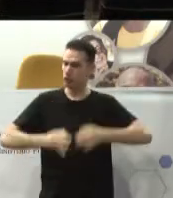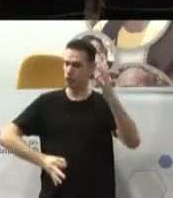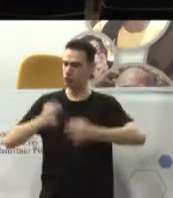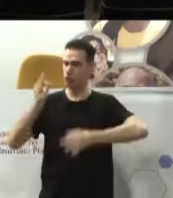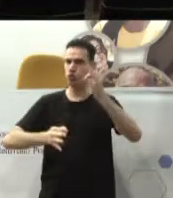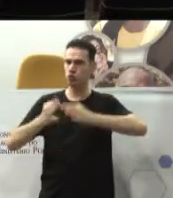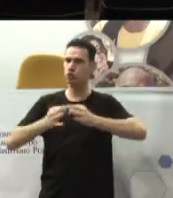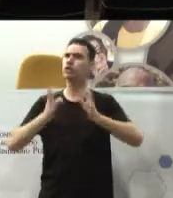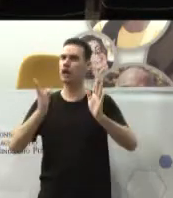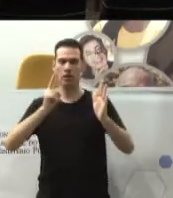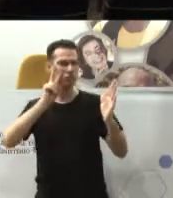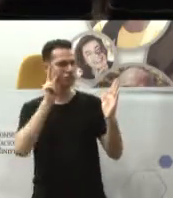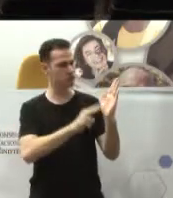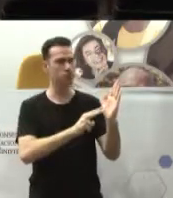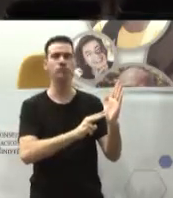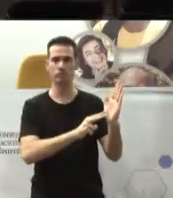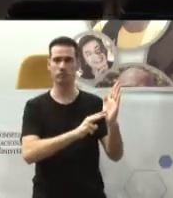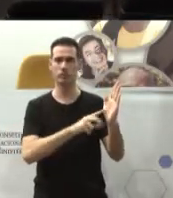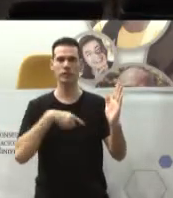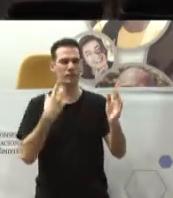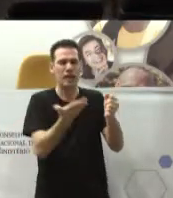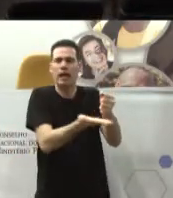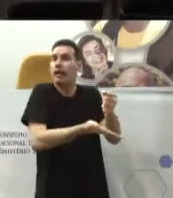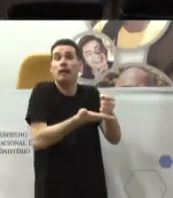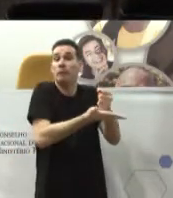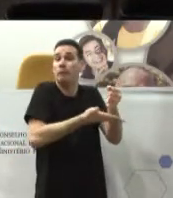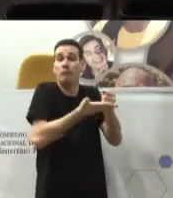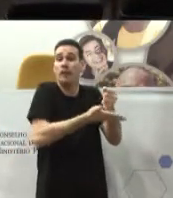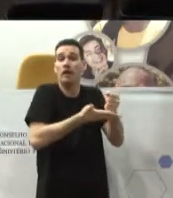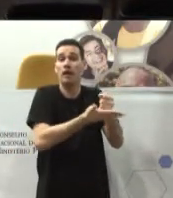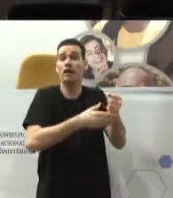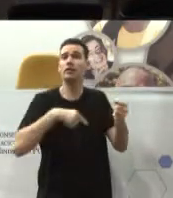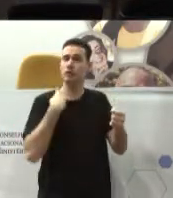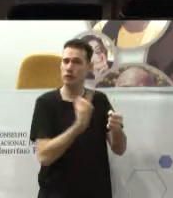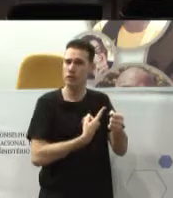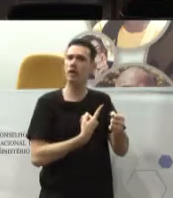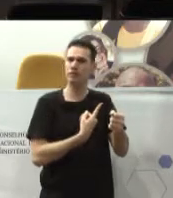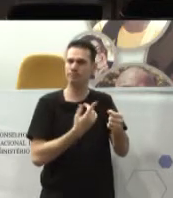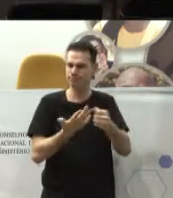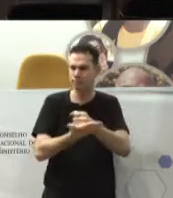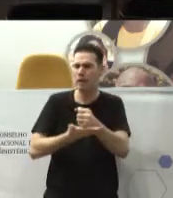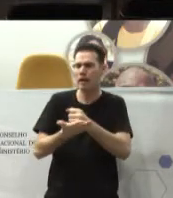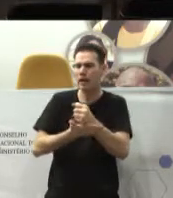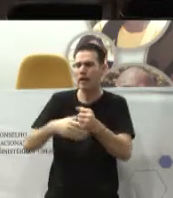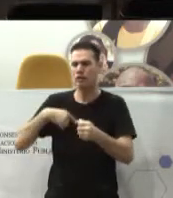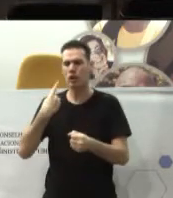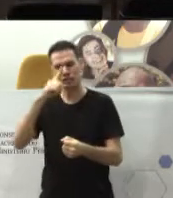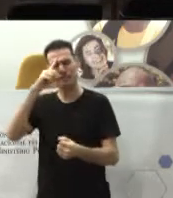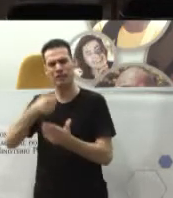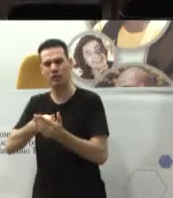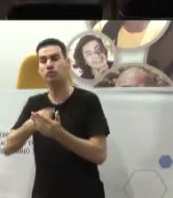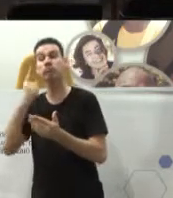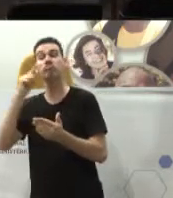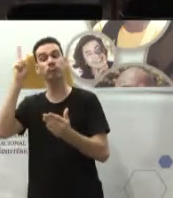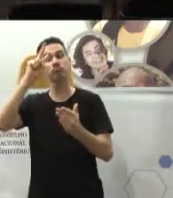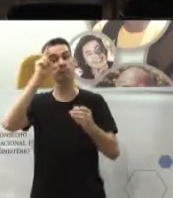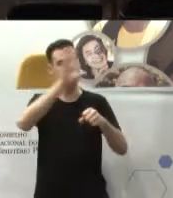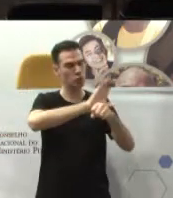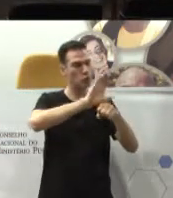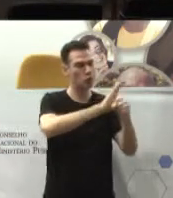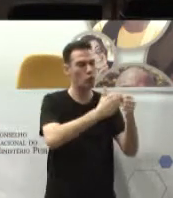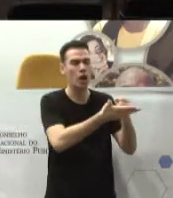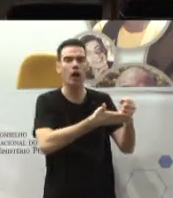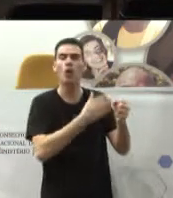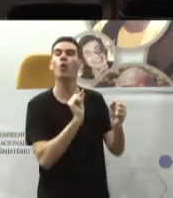aspecto. Essas são nossas normas básicas nas quais nós fundamentamos nossas decisões. Esse é o primeiro